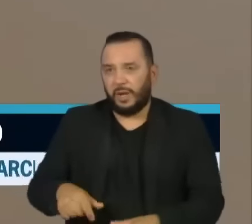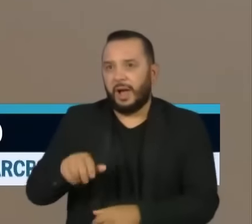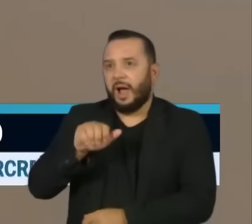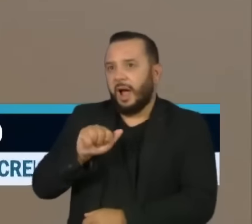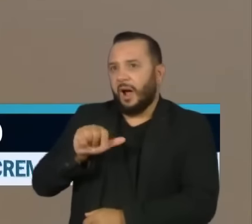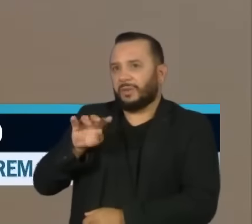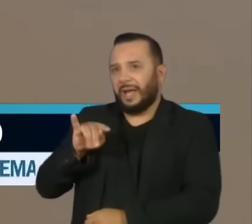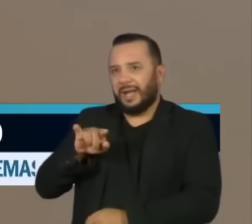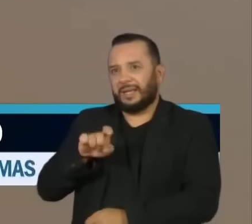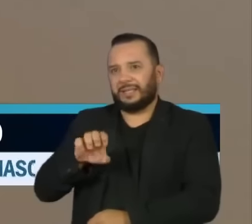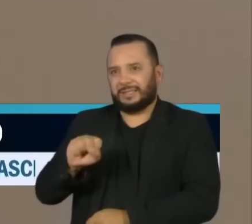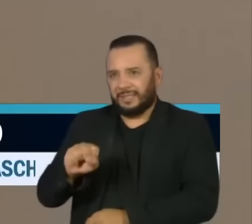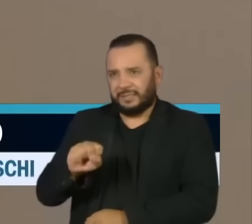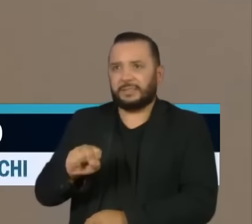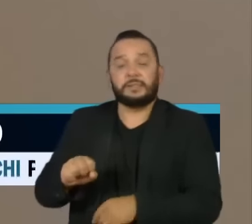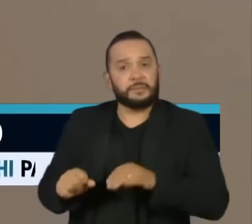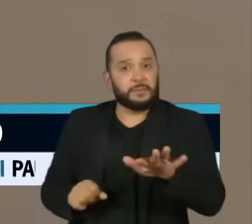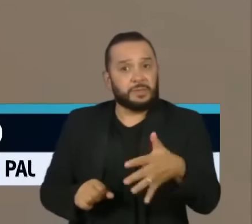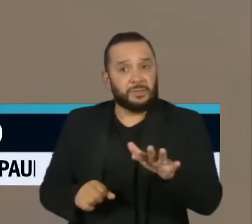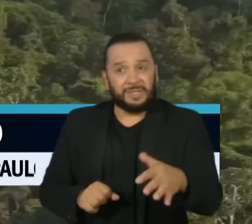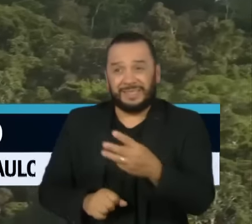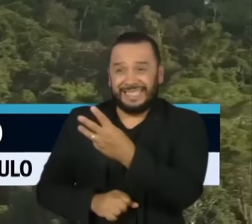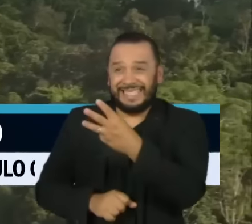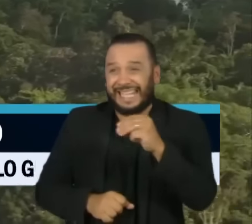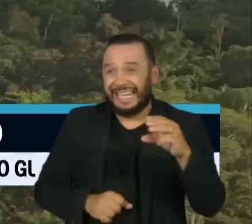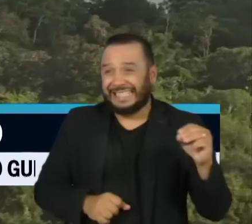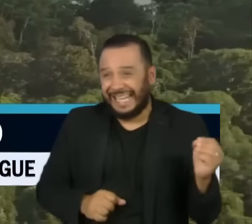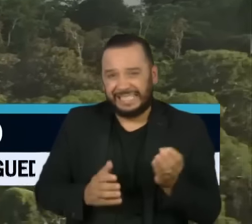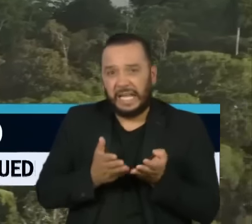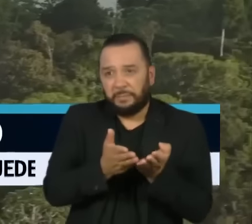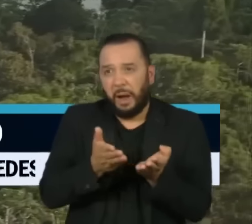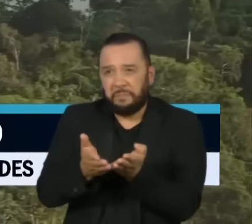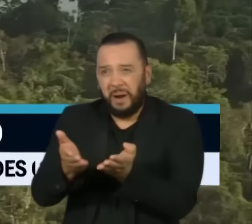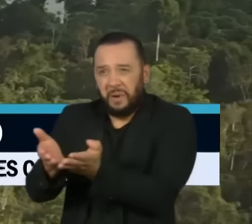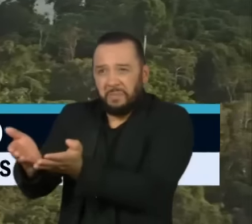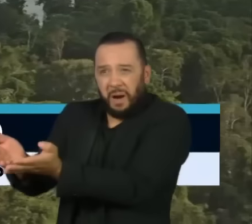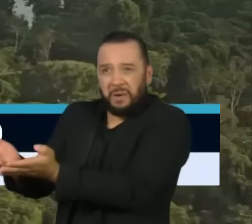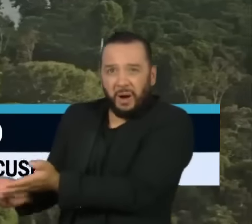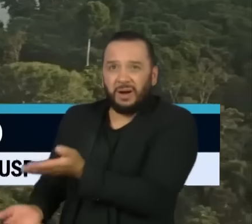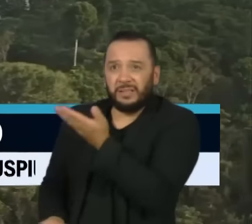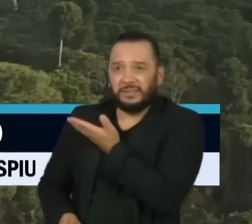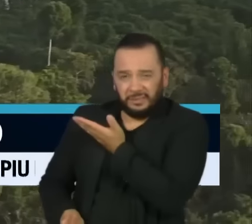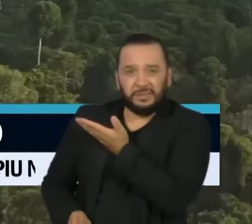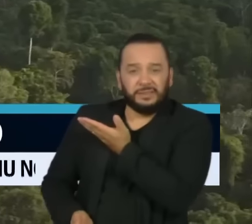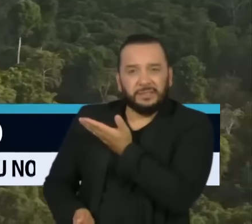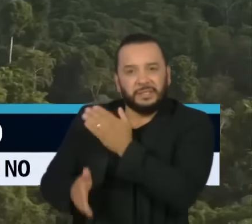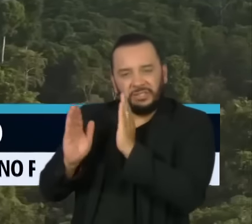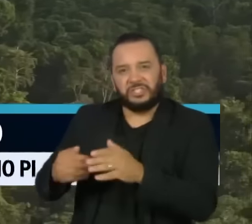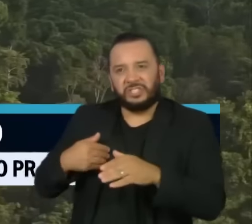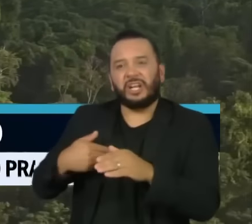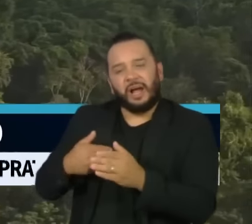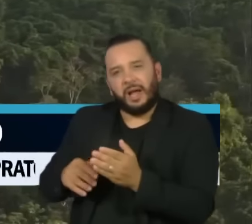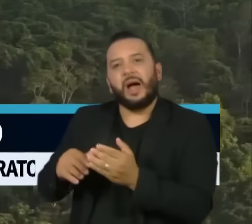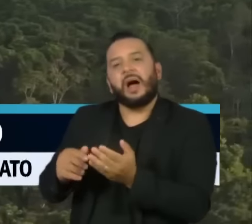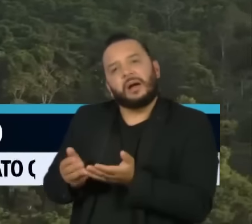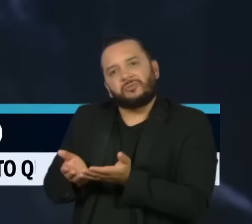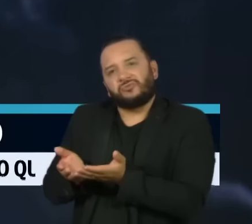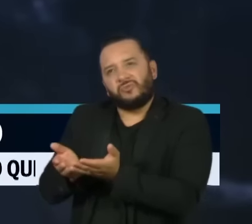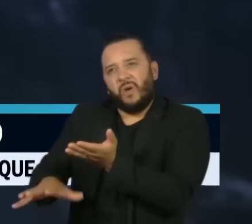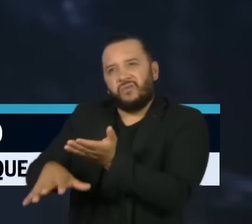Altazes. Na época, cerca de 300 balsas foram flagradas no Rio Madeira, explorando o ouro de forma